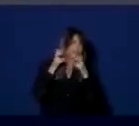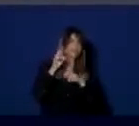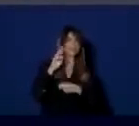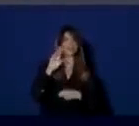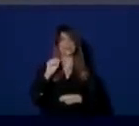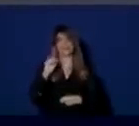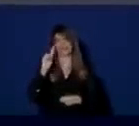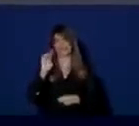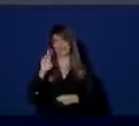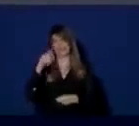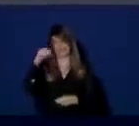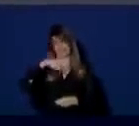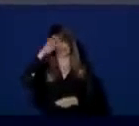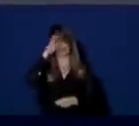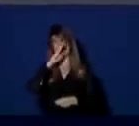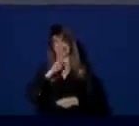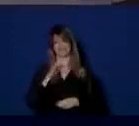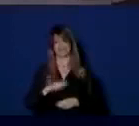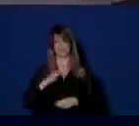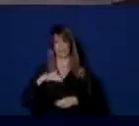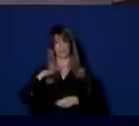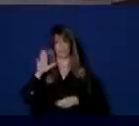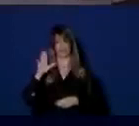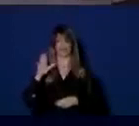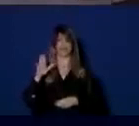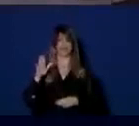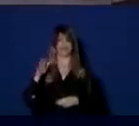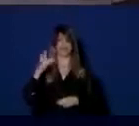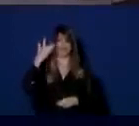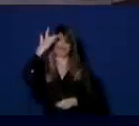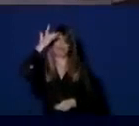traders brazucas, que vai muito mais uma incerteza